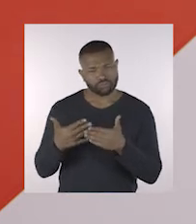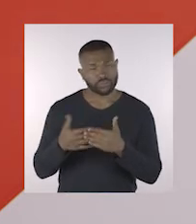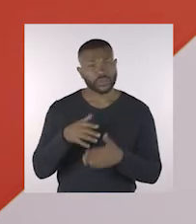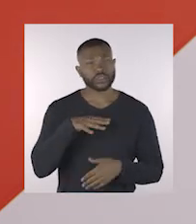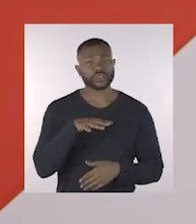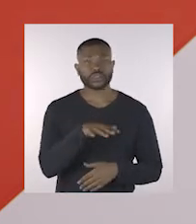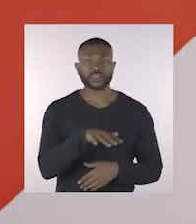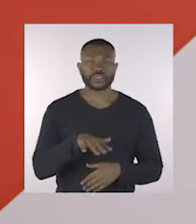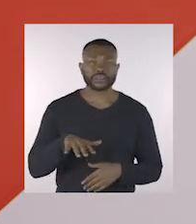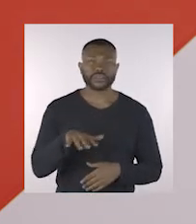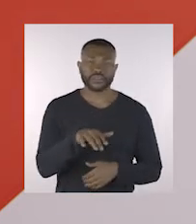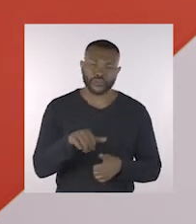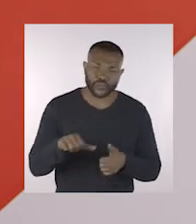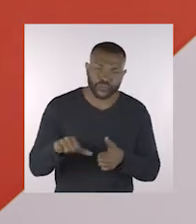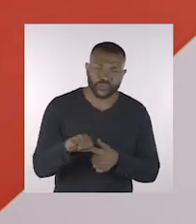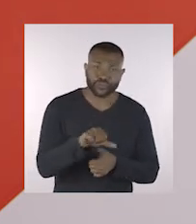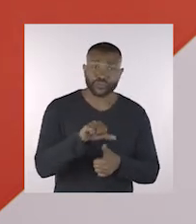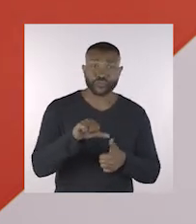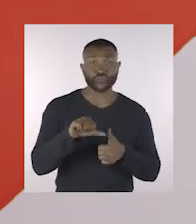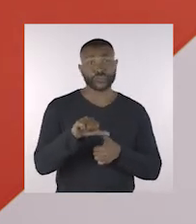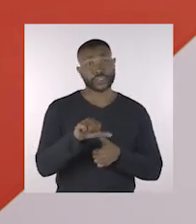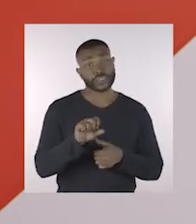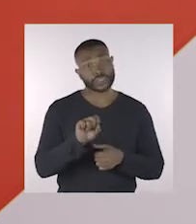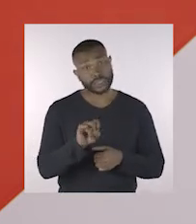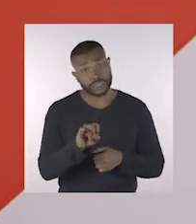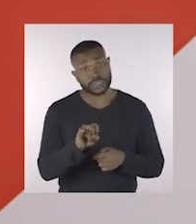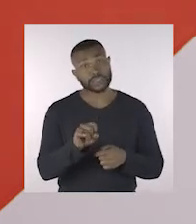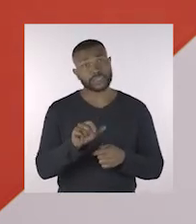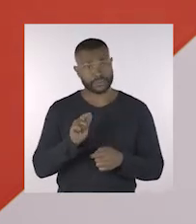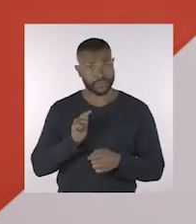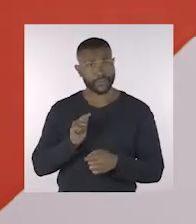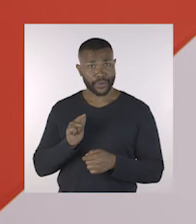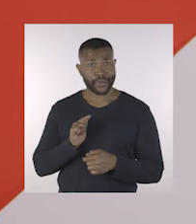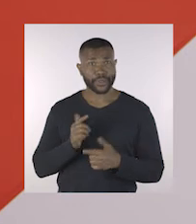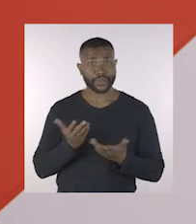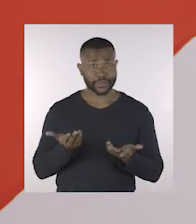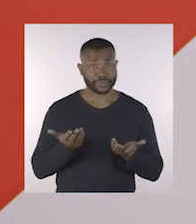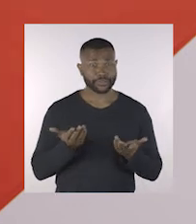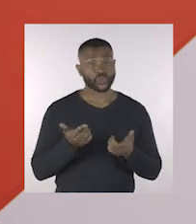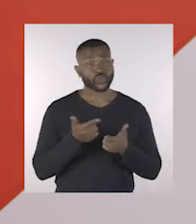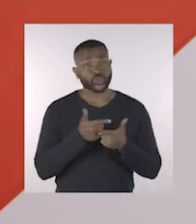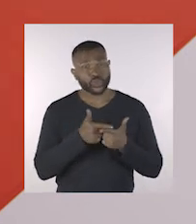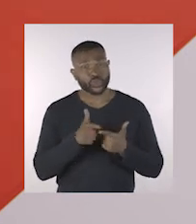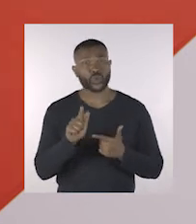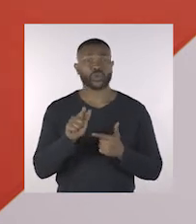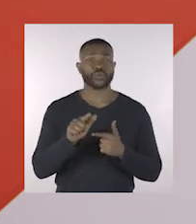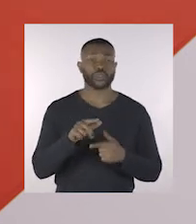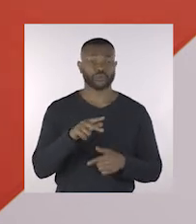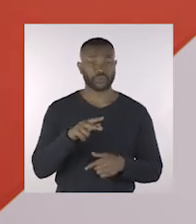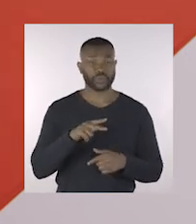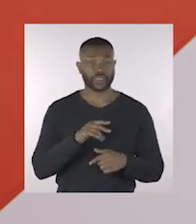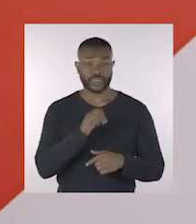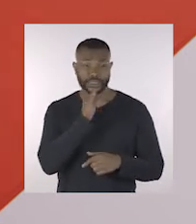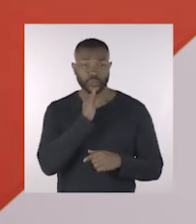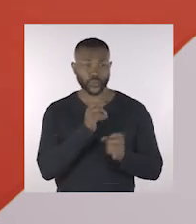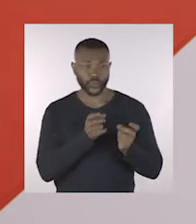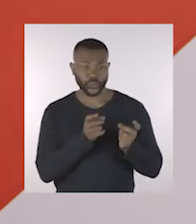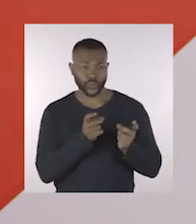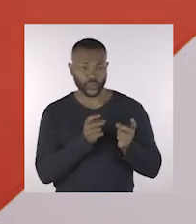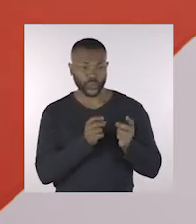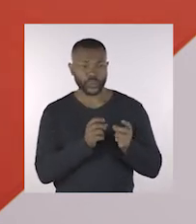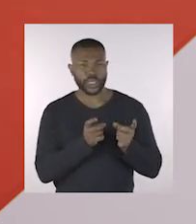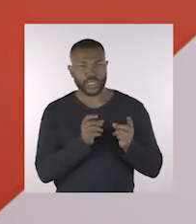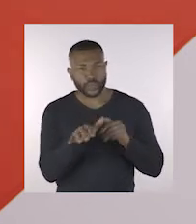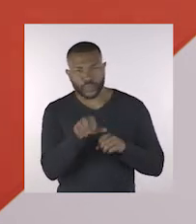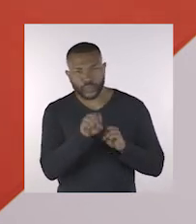processo aqui na cidade de reversão se é que tá existindo em relação à questão da privatização